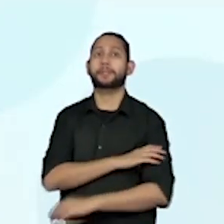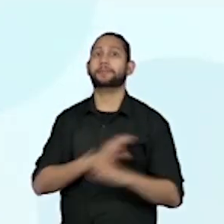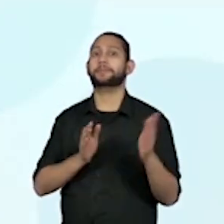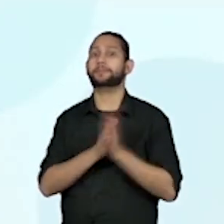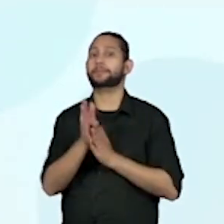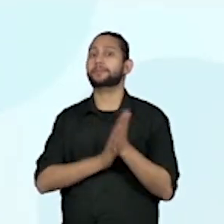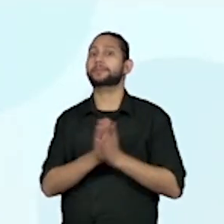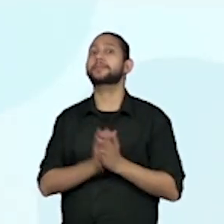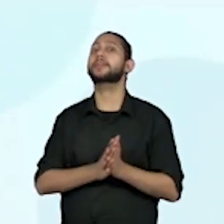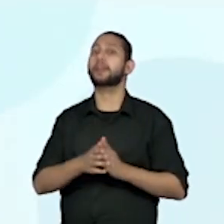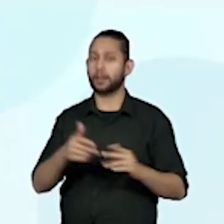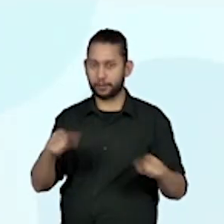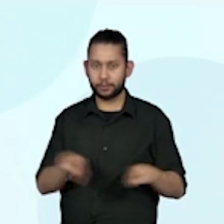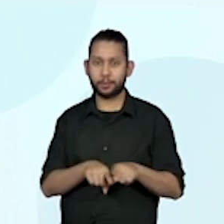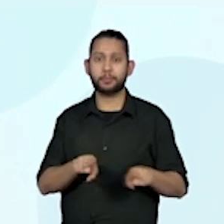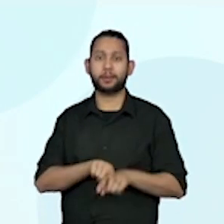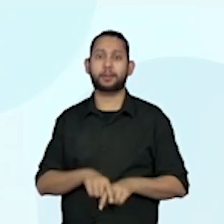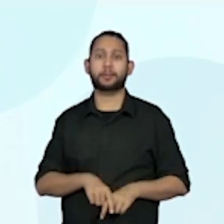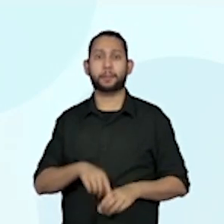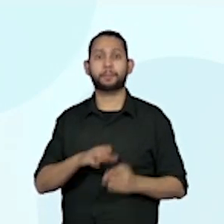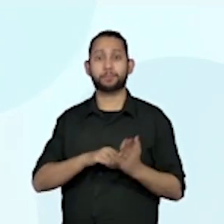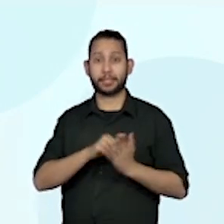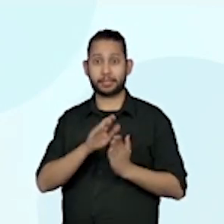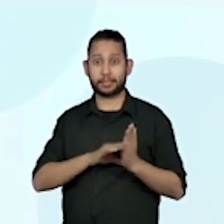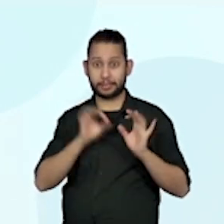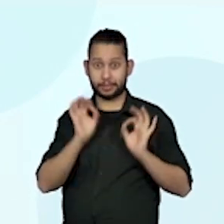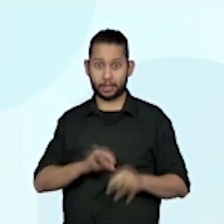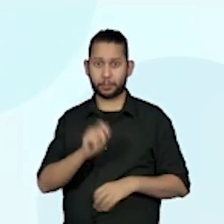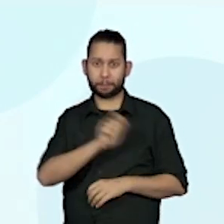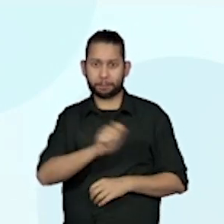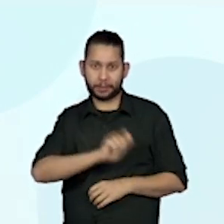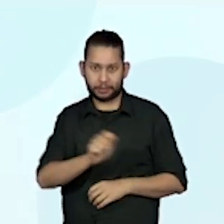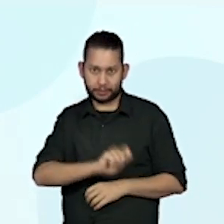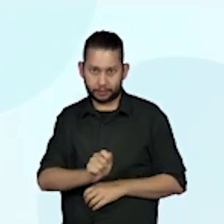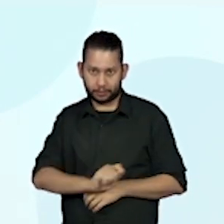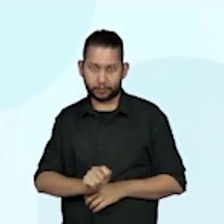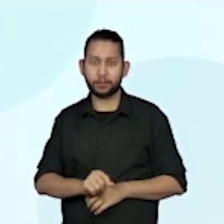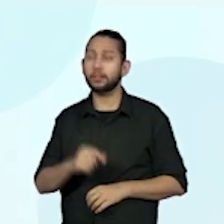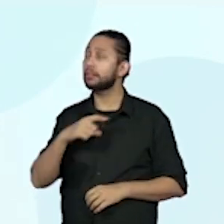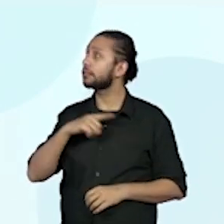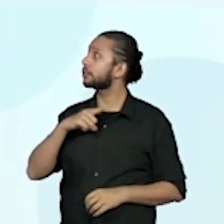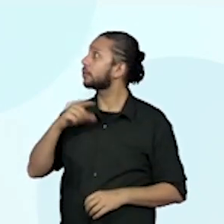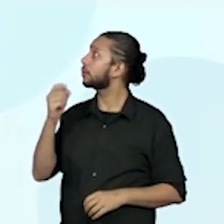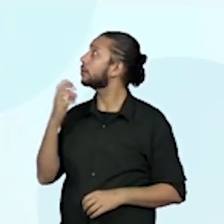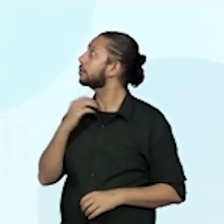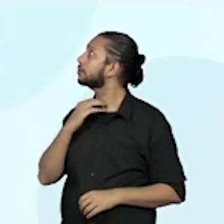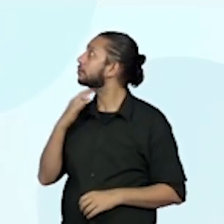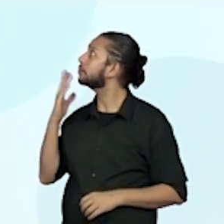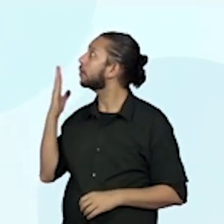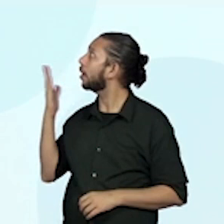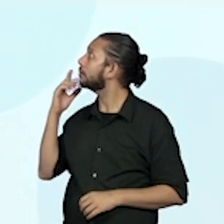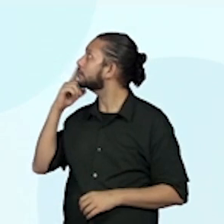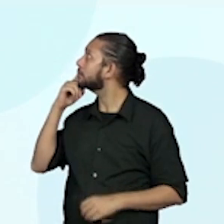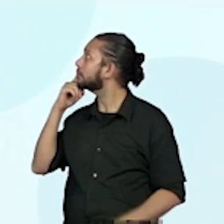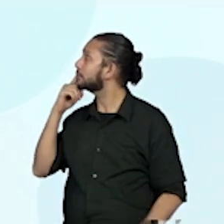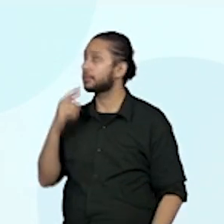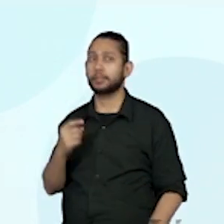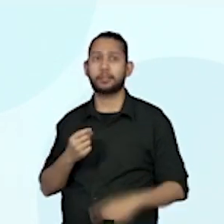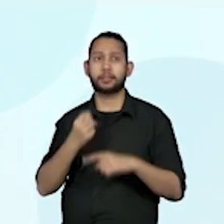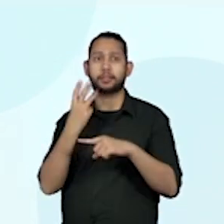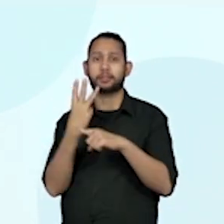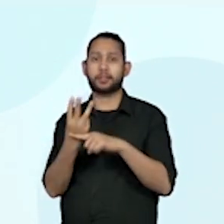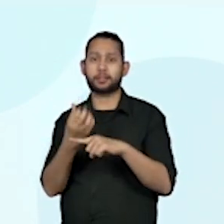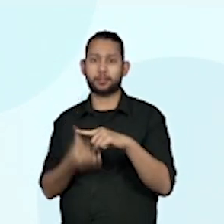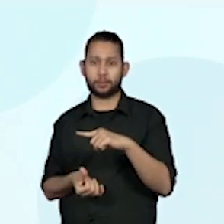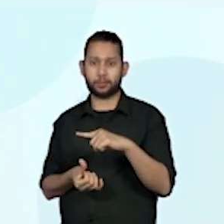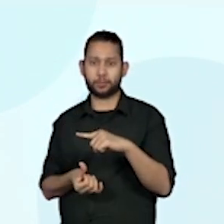Mais umas para a gente pintar. Pinte a parte da figura que corresponde a cada fração. No caso aqui, ó, 3/6. Eu